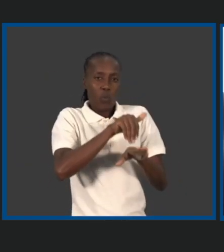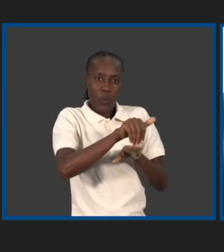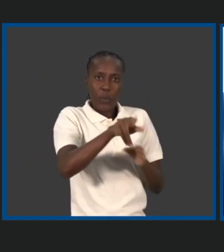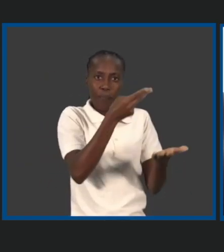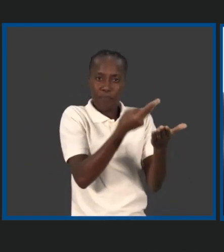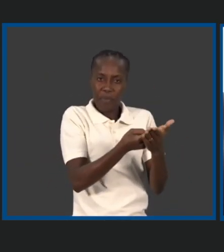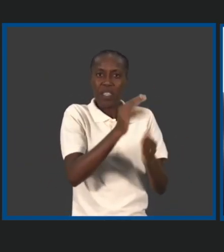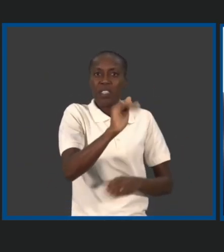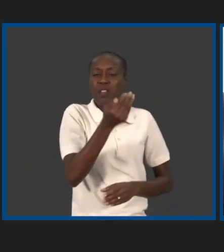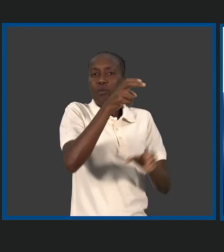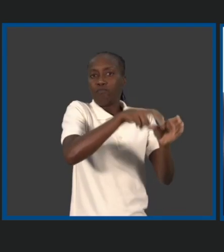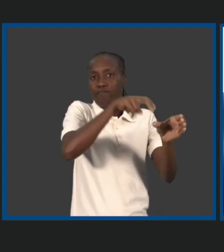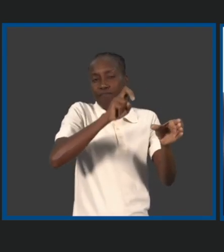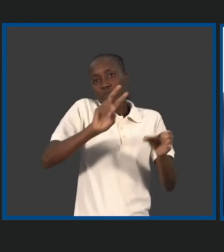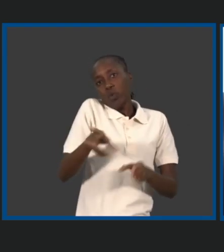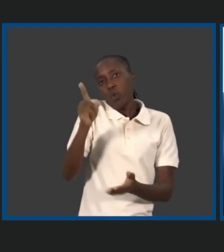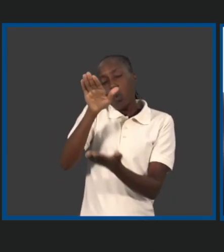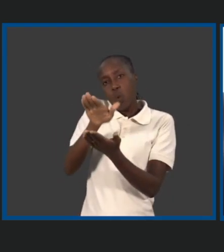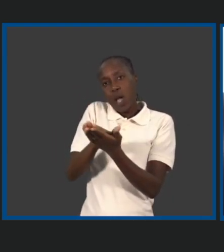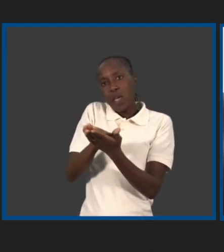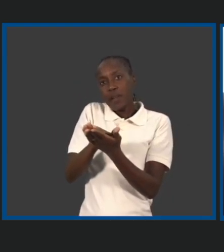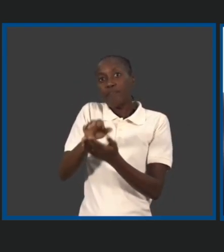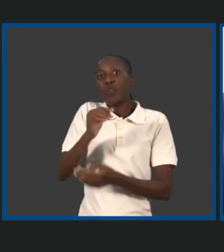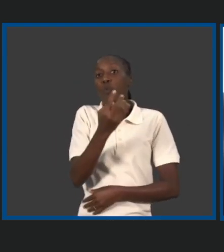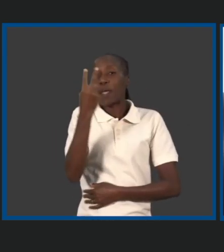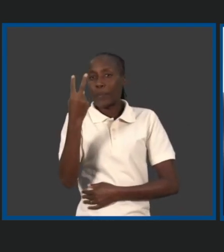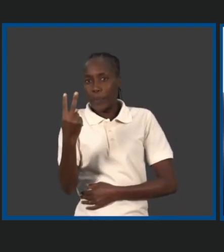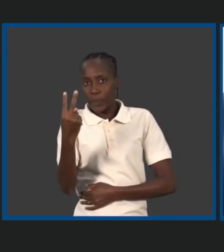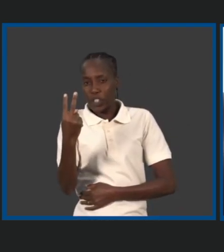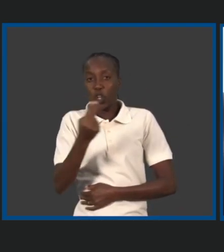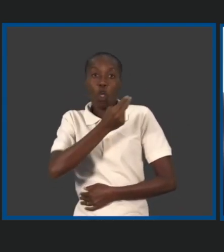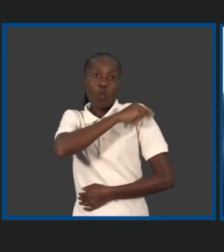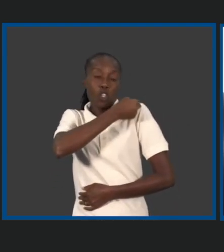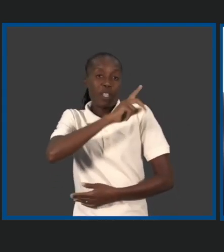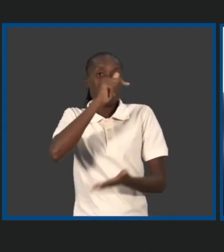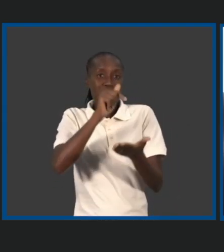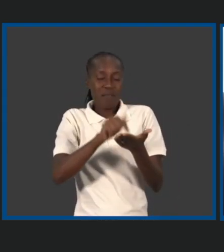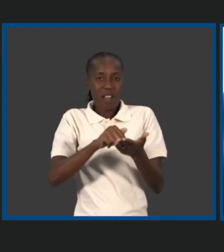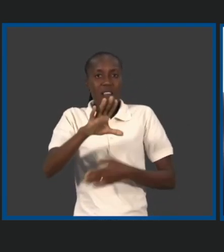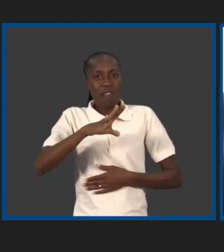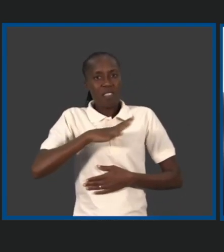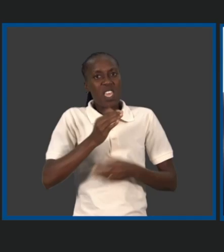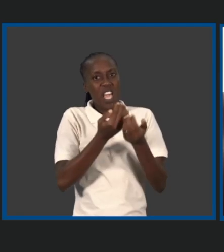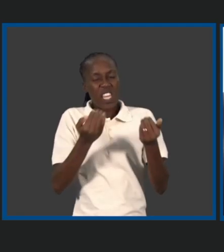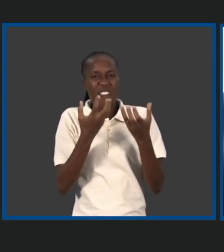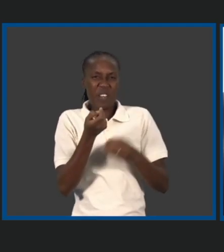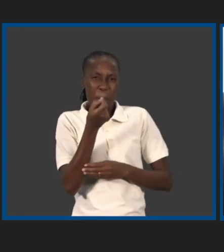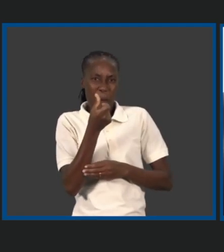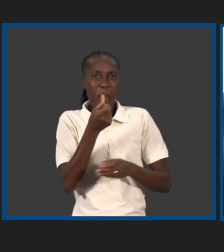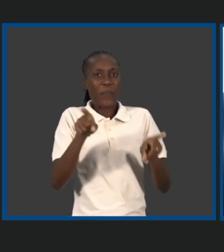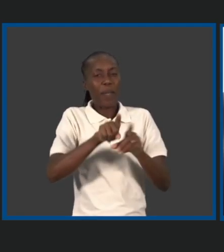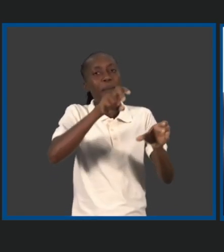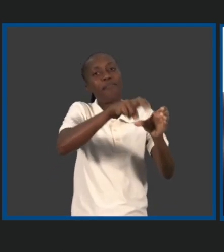teve alta, fomos tirados para o berçário 2. Já no hospital central, onde tinha outras crianças que estavam quase a ter alta.